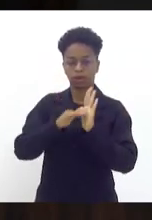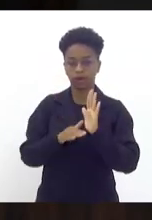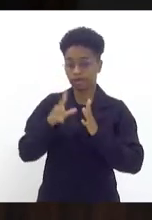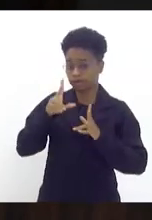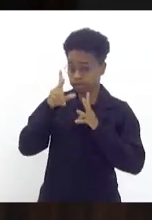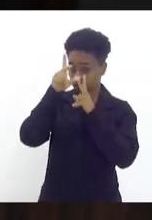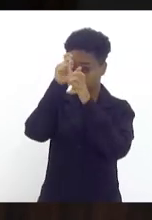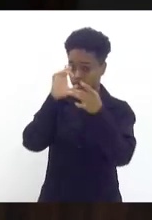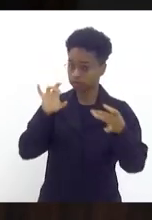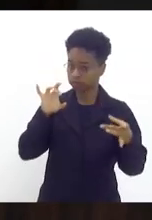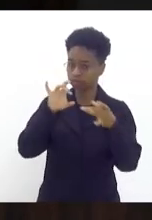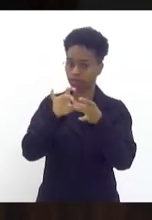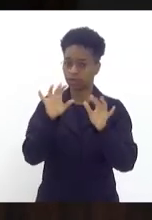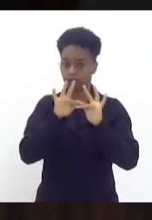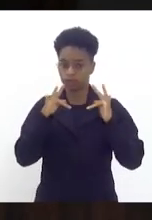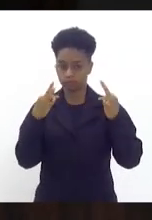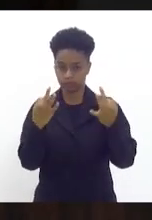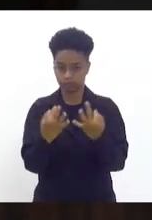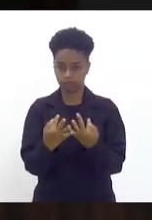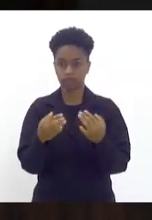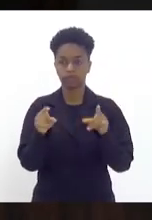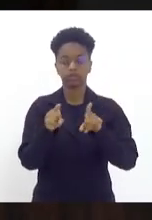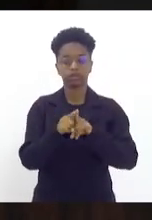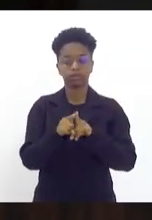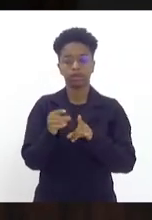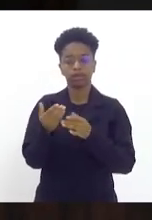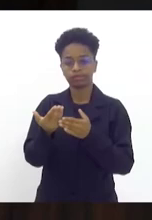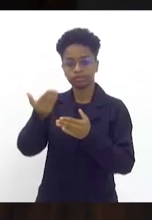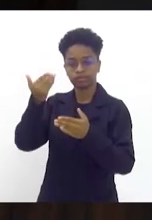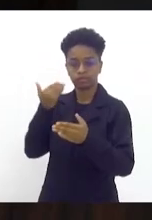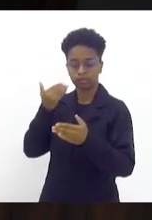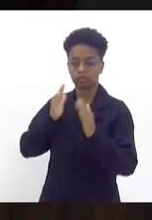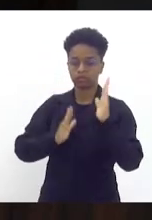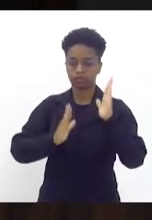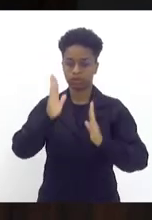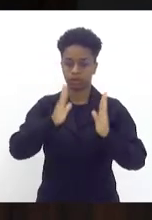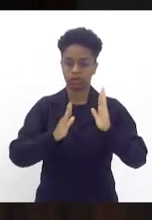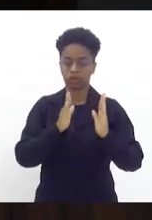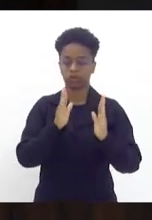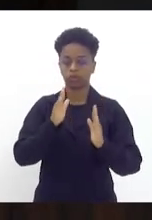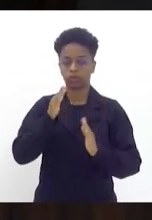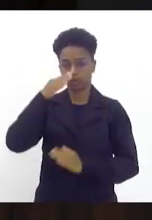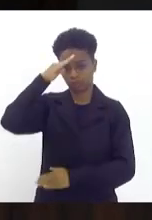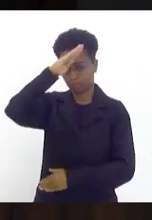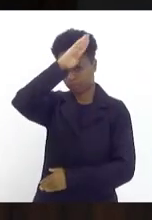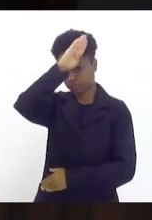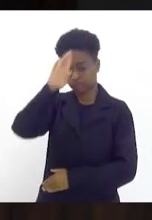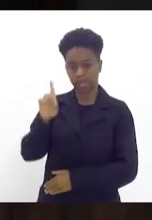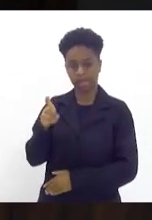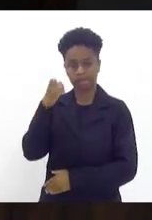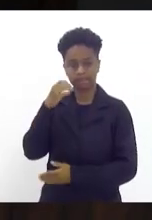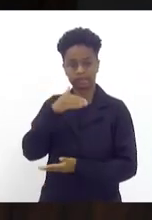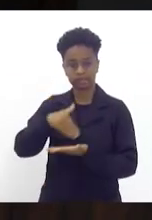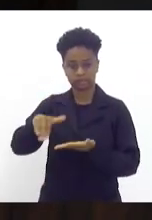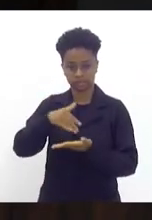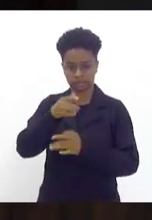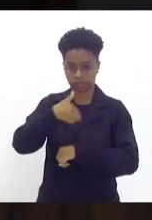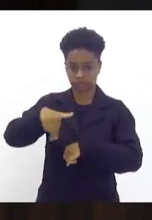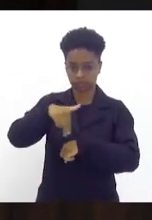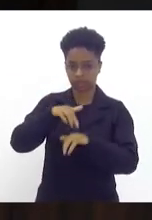de vínculos familiares que eram feitos no governo Bolsonaro, quando era secretária nacional da